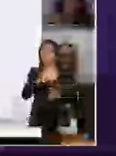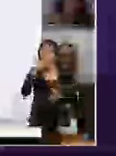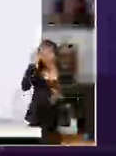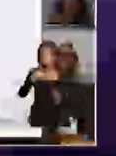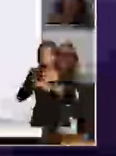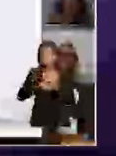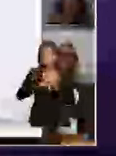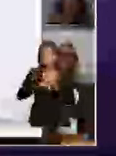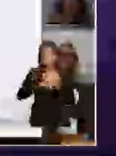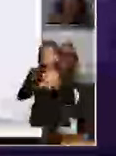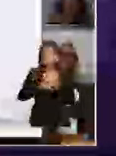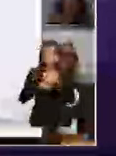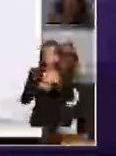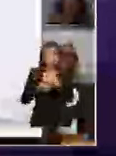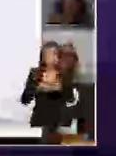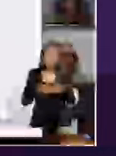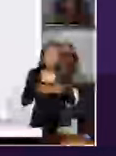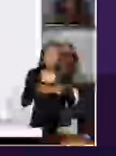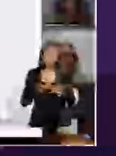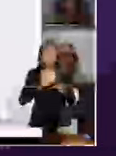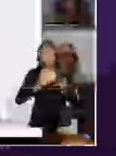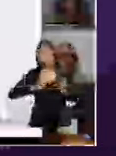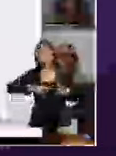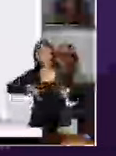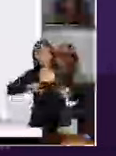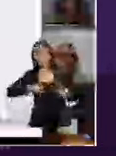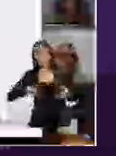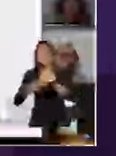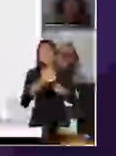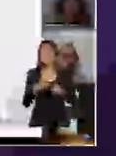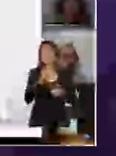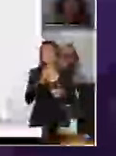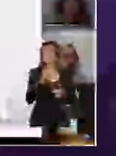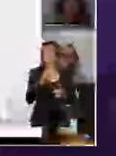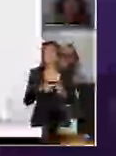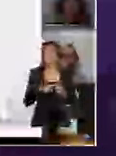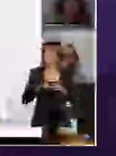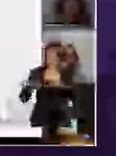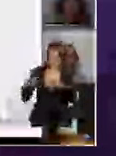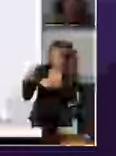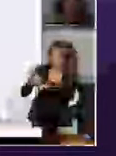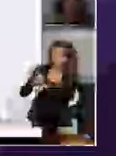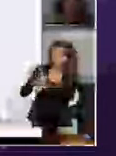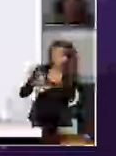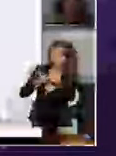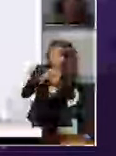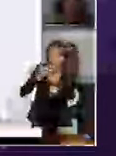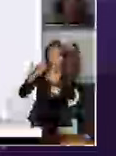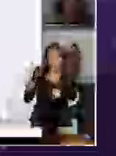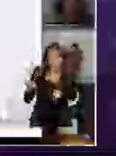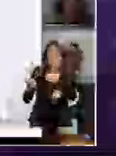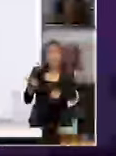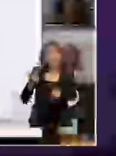de immunobridging, que não é, dentro de consenso de especialistas ou de guidelines, a melhor